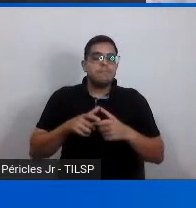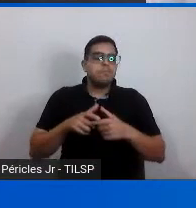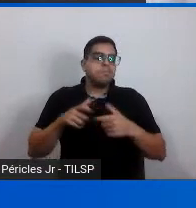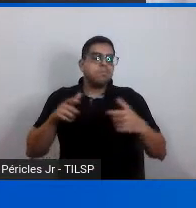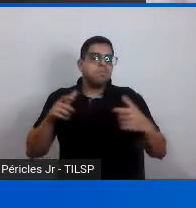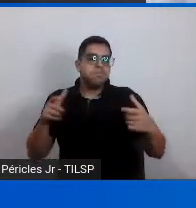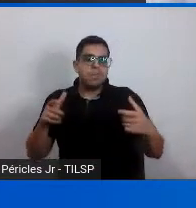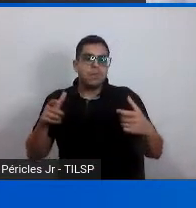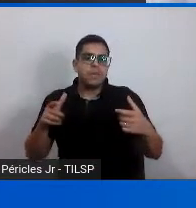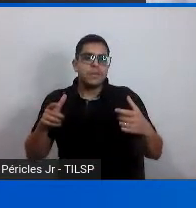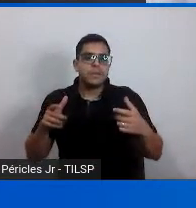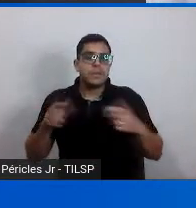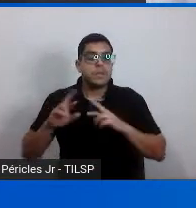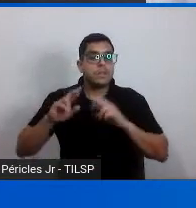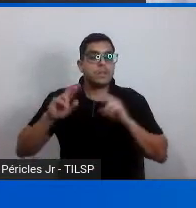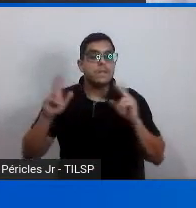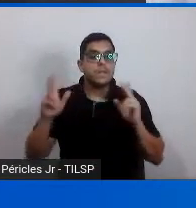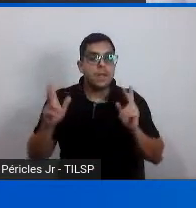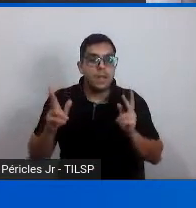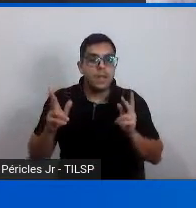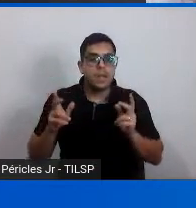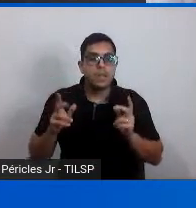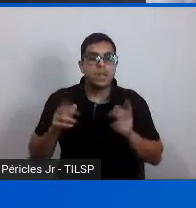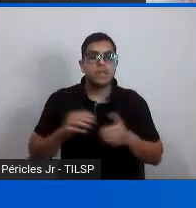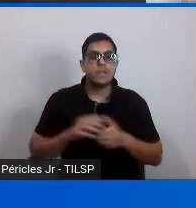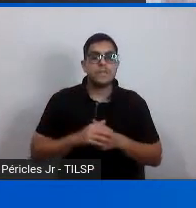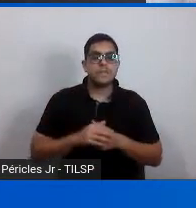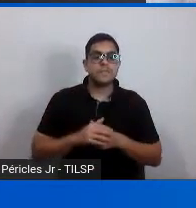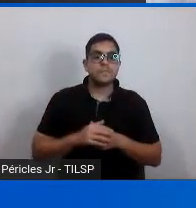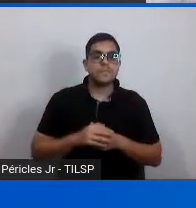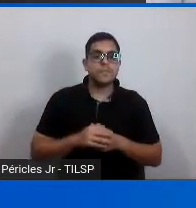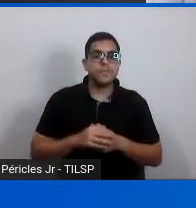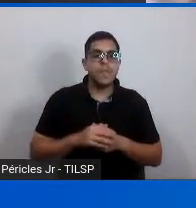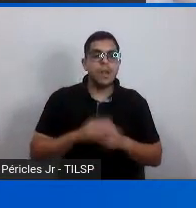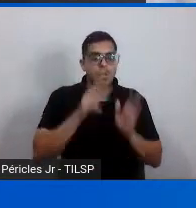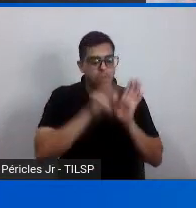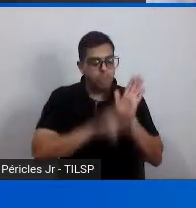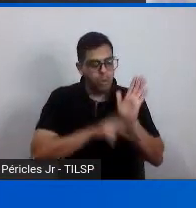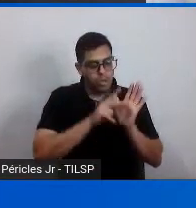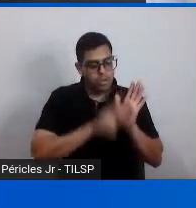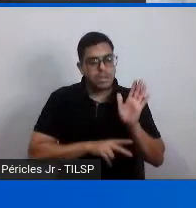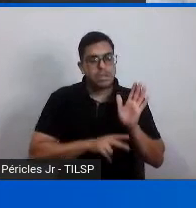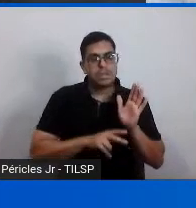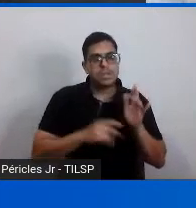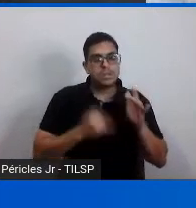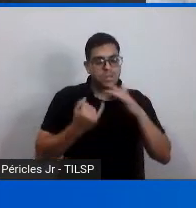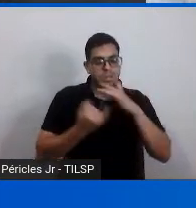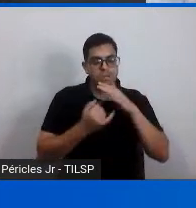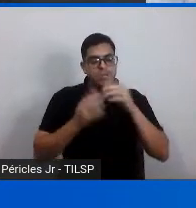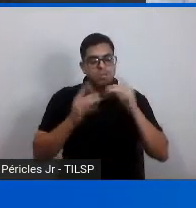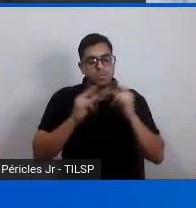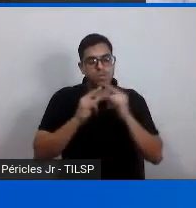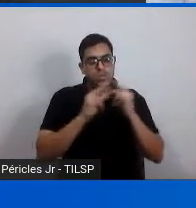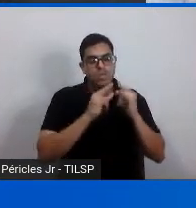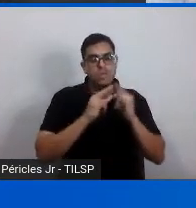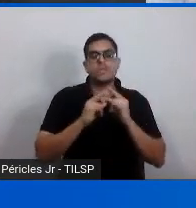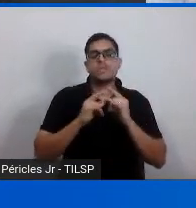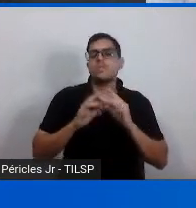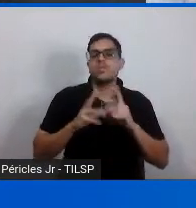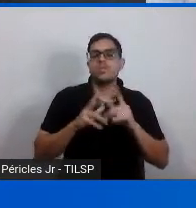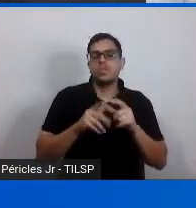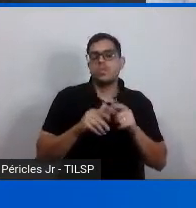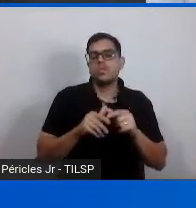também trazendo para uma especificidade do projeto que cada instituição tem Nós gostaríamos sempre de ampliar